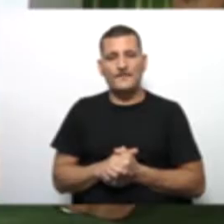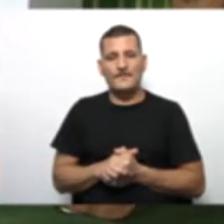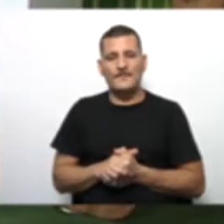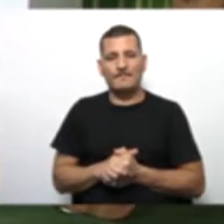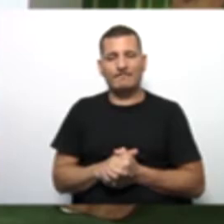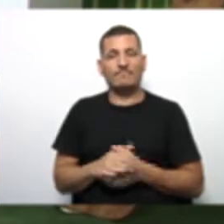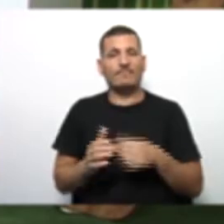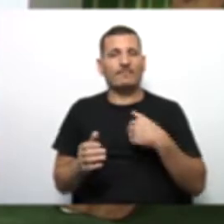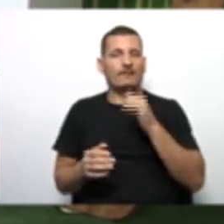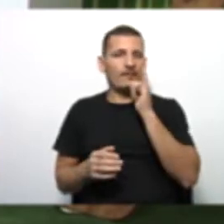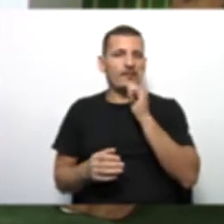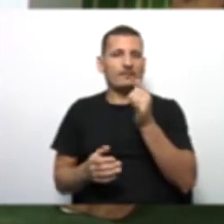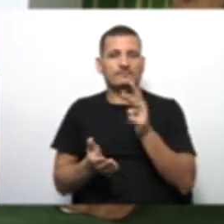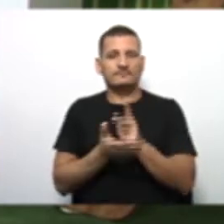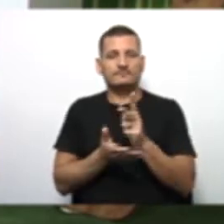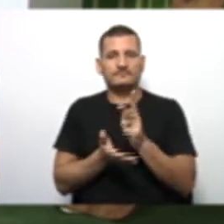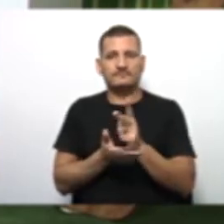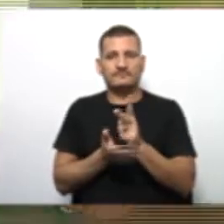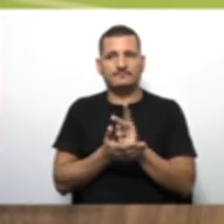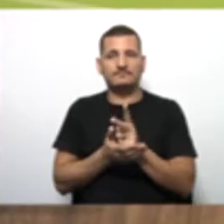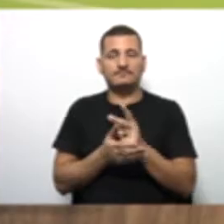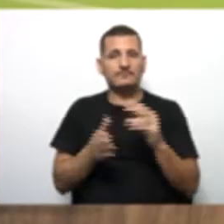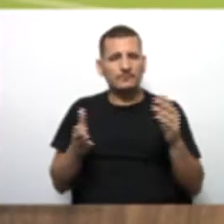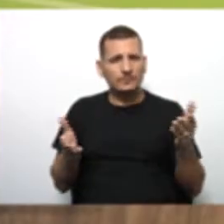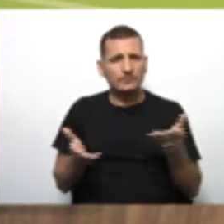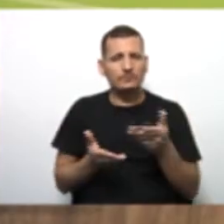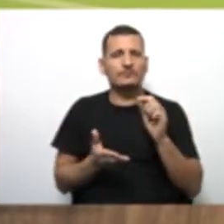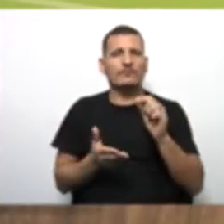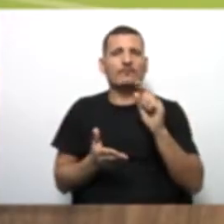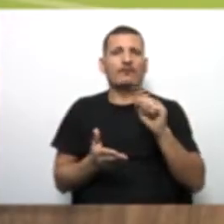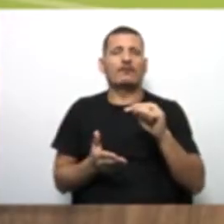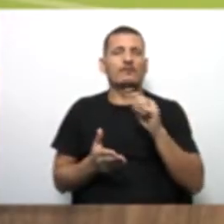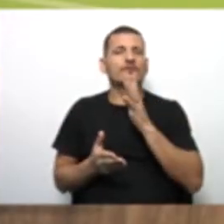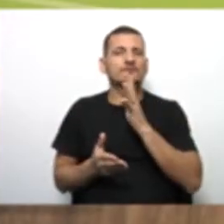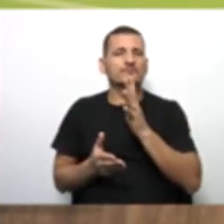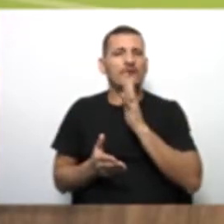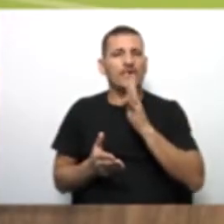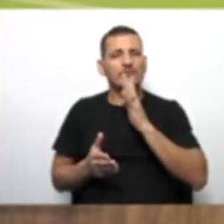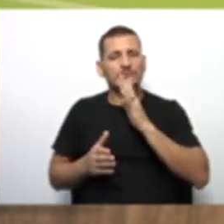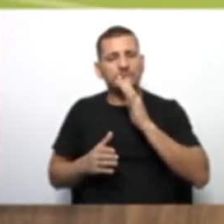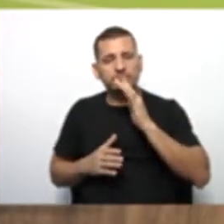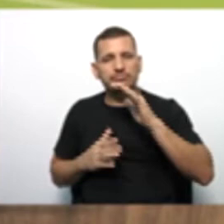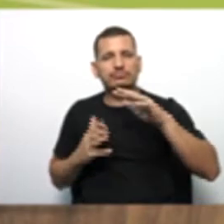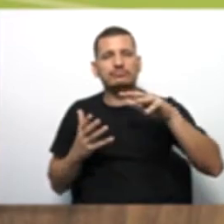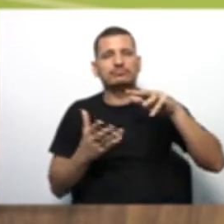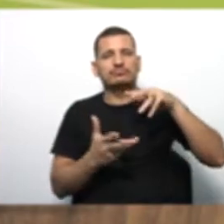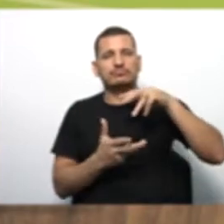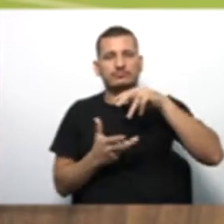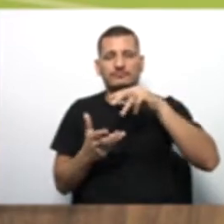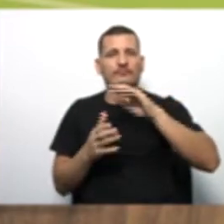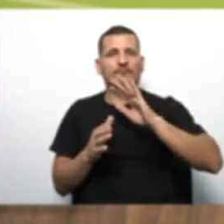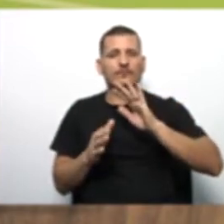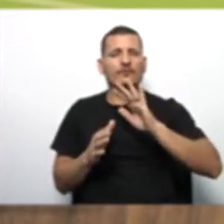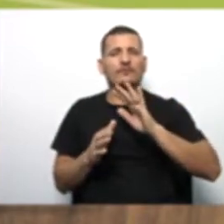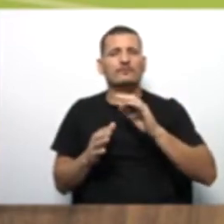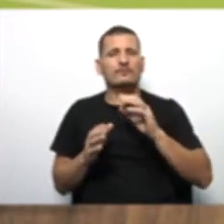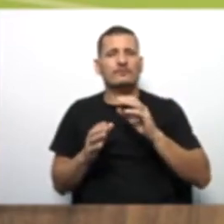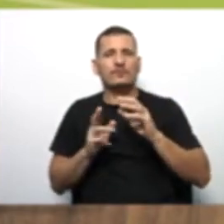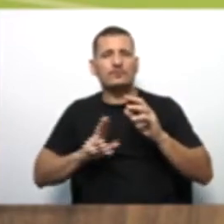digo sempre, né? Nós estamos na era do conhecimento. Isso. Na era do conhecimento. Agregado a isso,